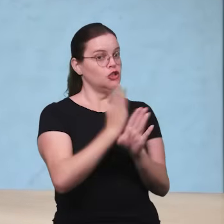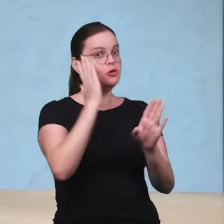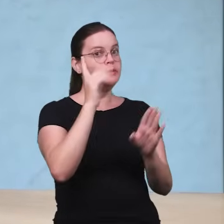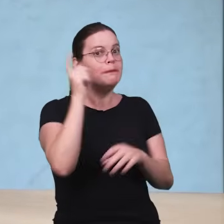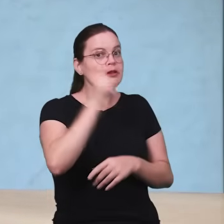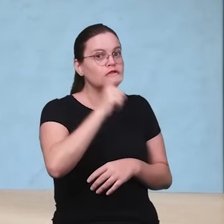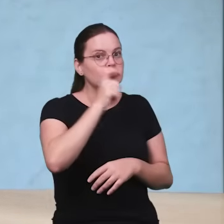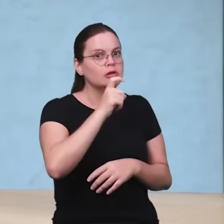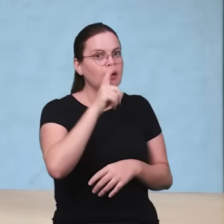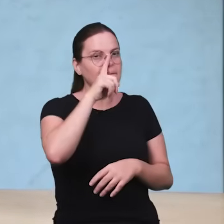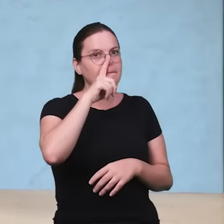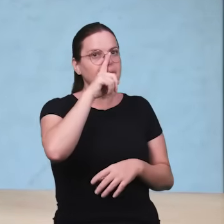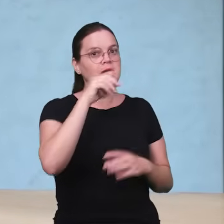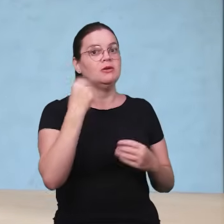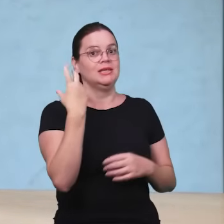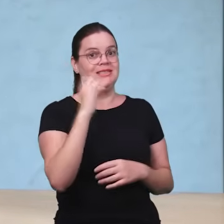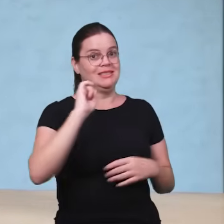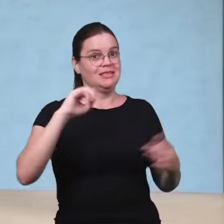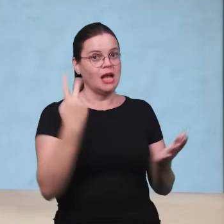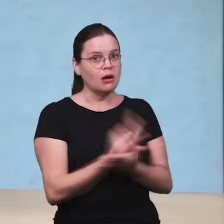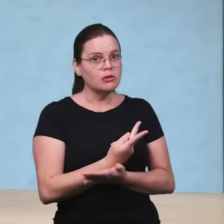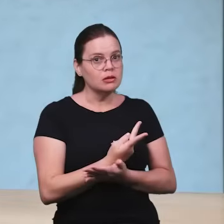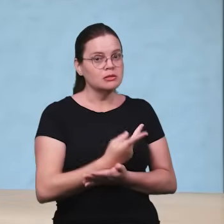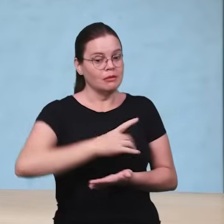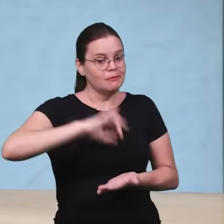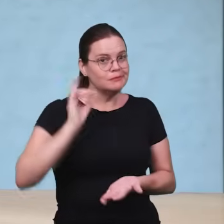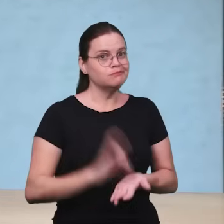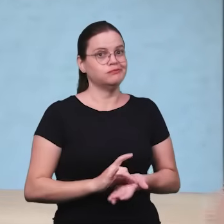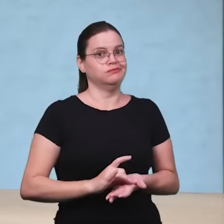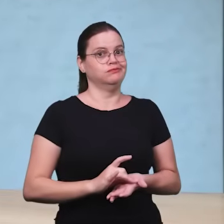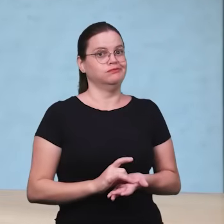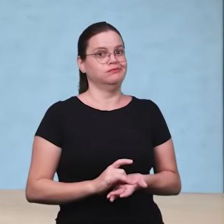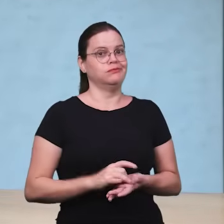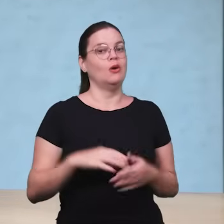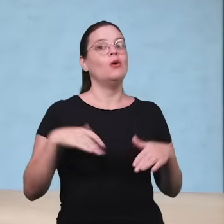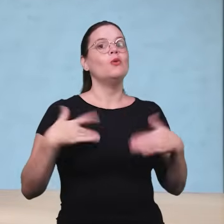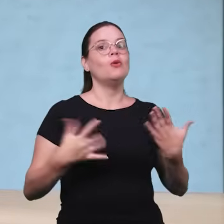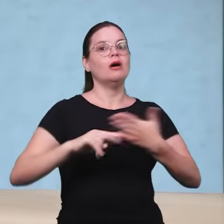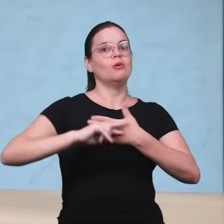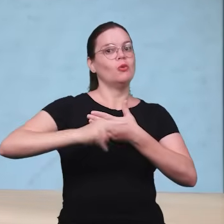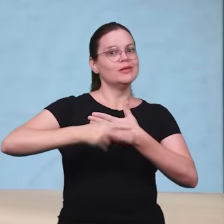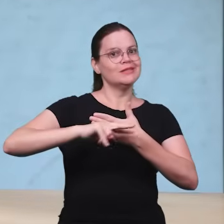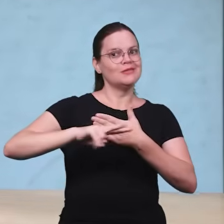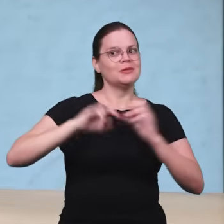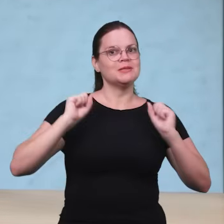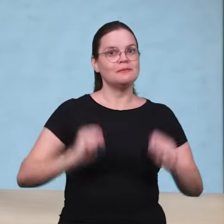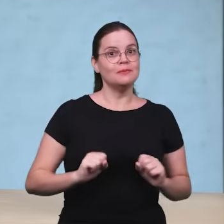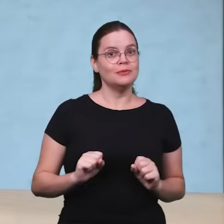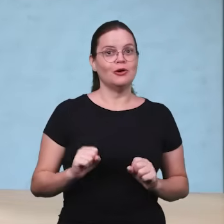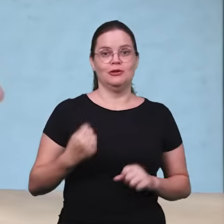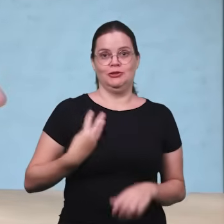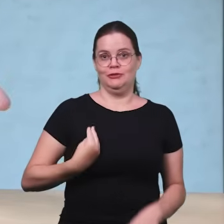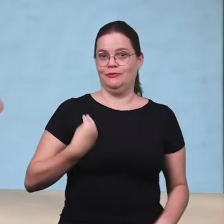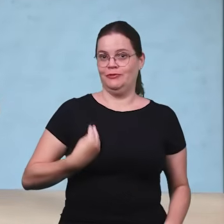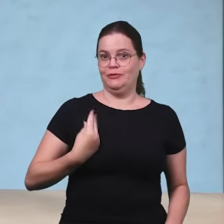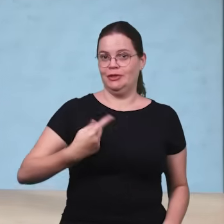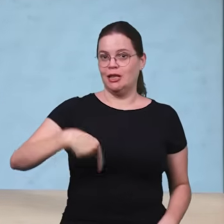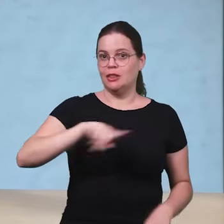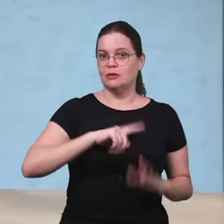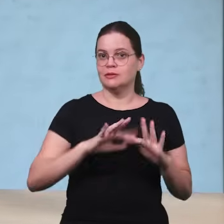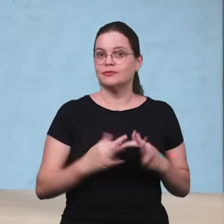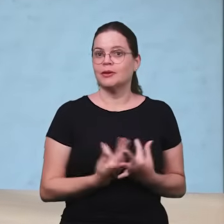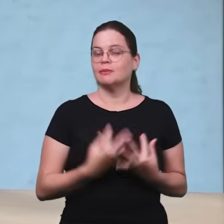o perigo é quando isso acontecer, qual a consequência que isso pode gerar dentro da nossa